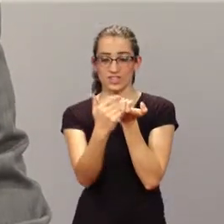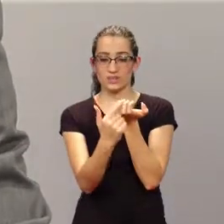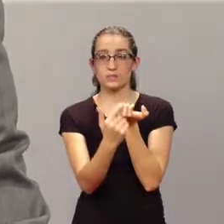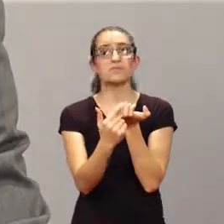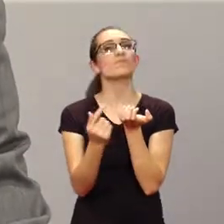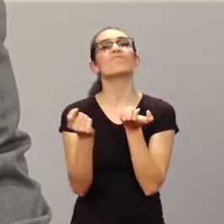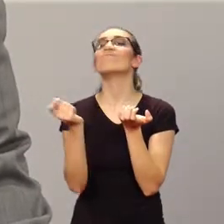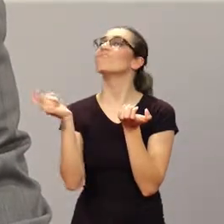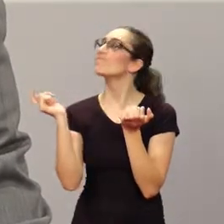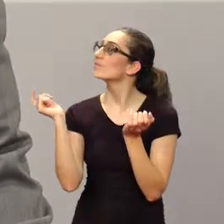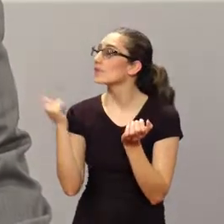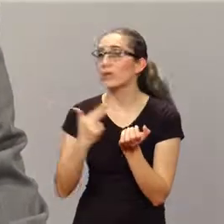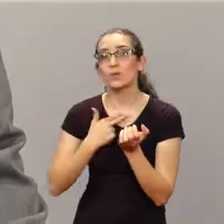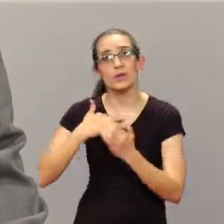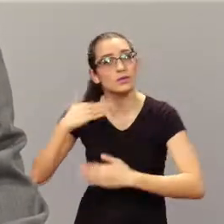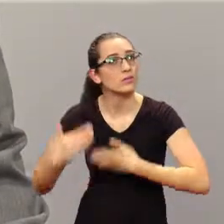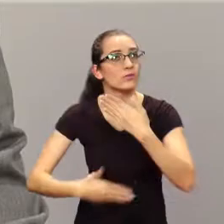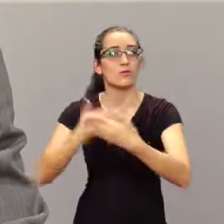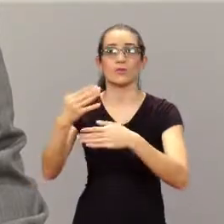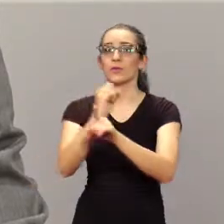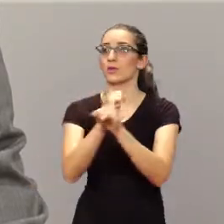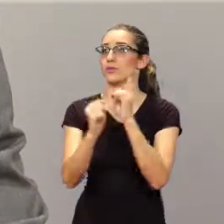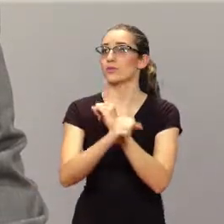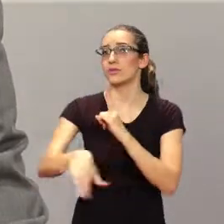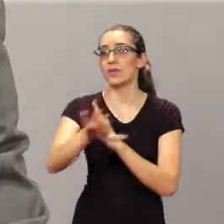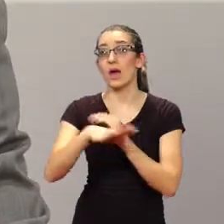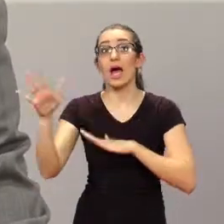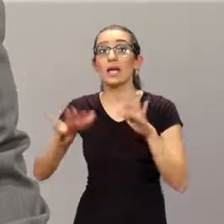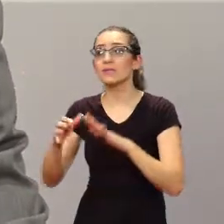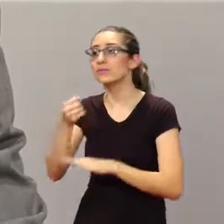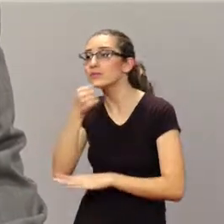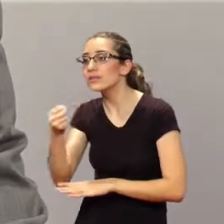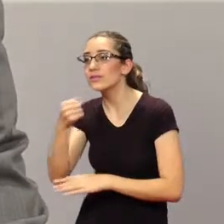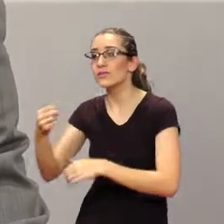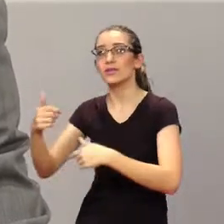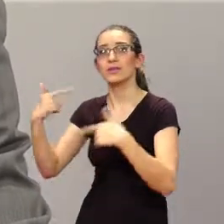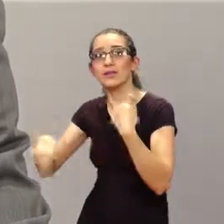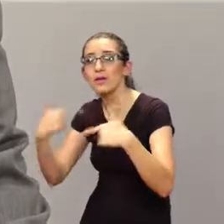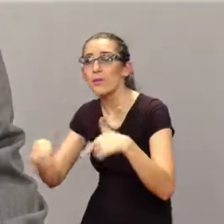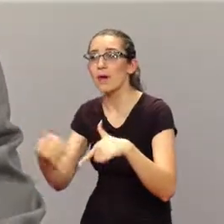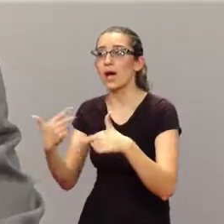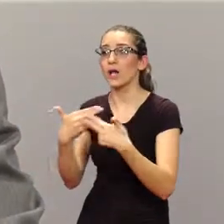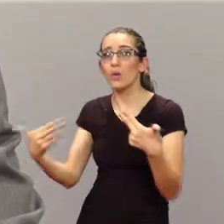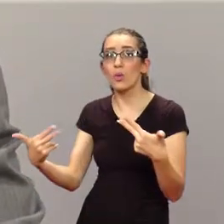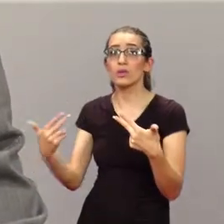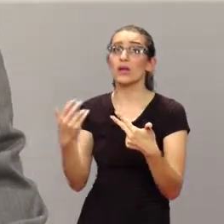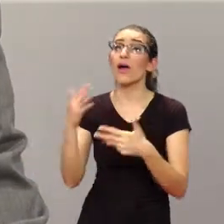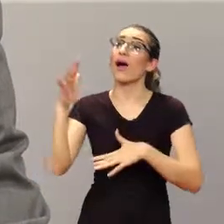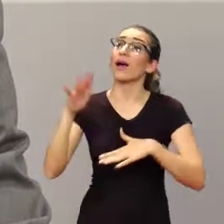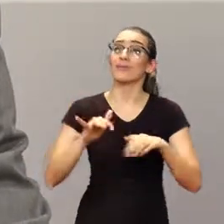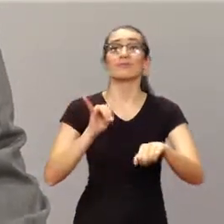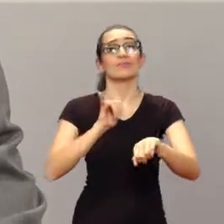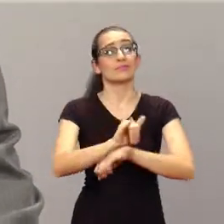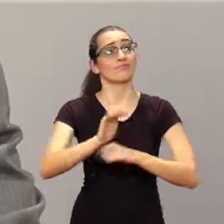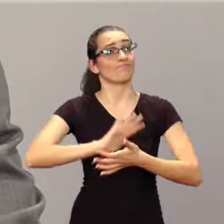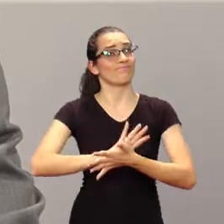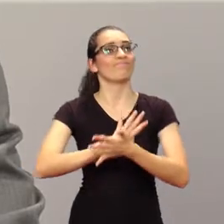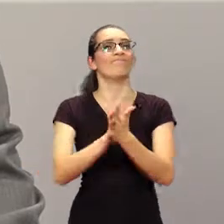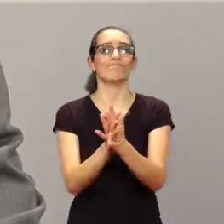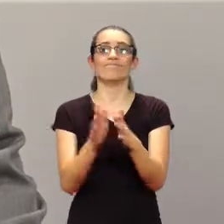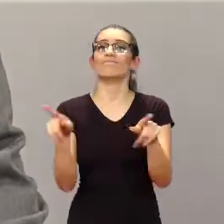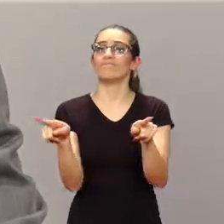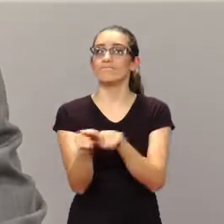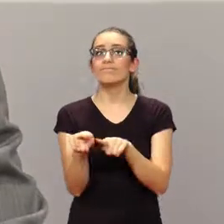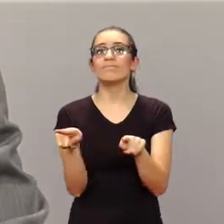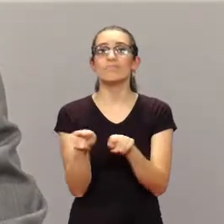desempenho social dela, não consegue uma entrevista de emprego, uma vaga de emprego, ou sofre alguma discriminação por não ter aquele